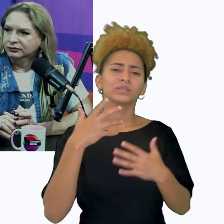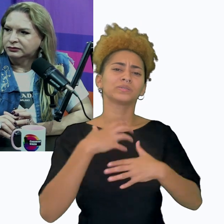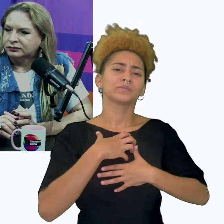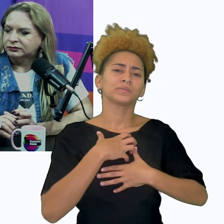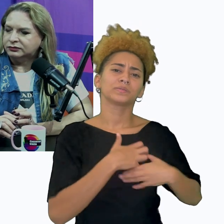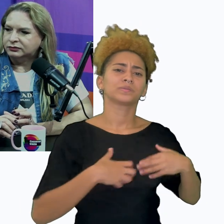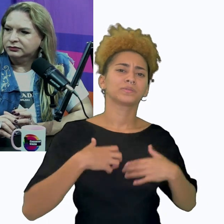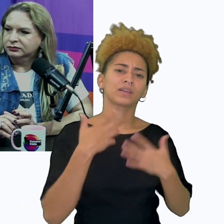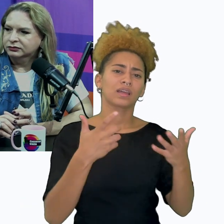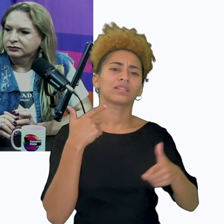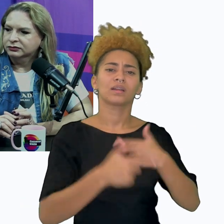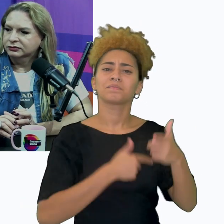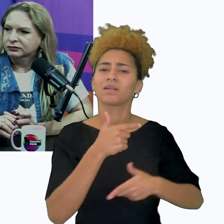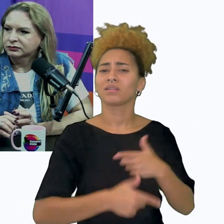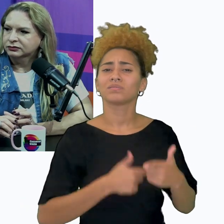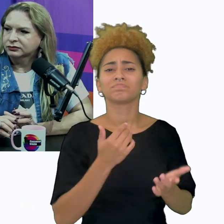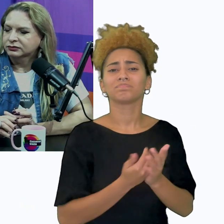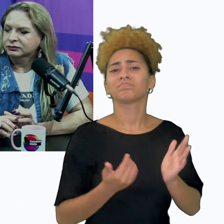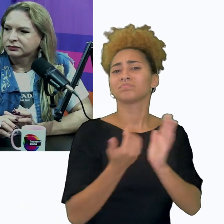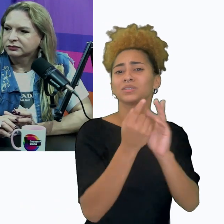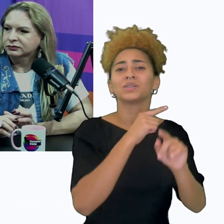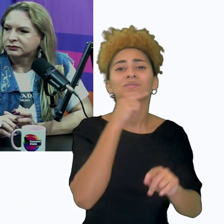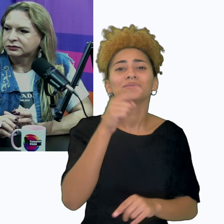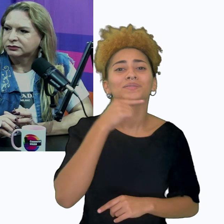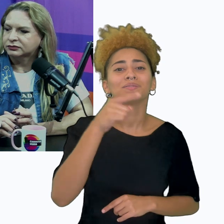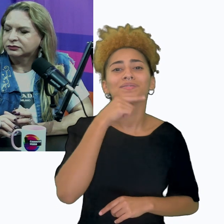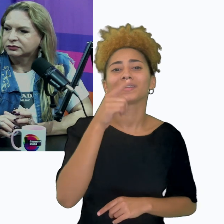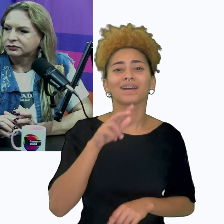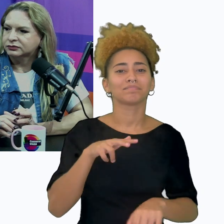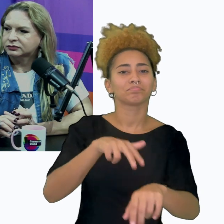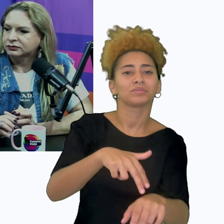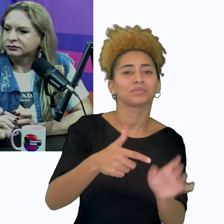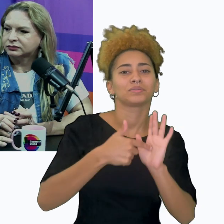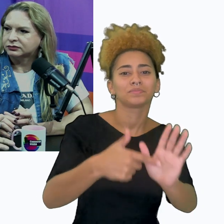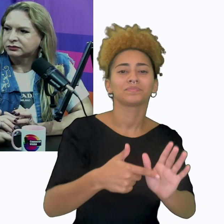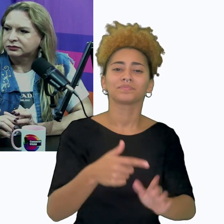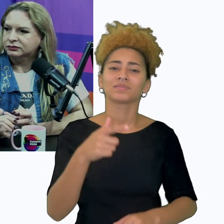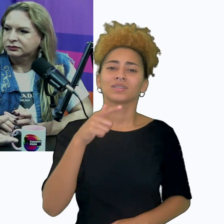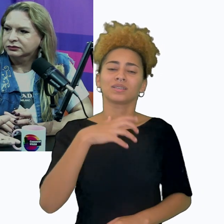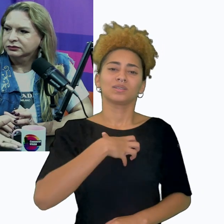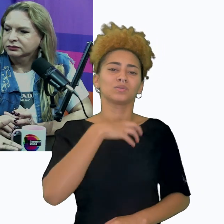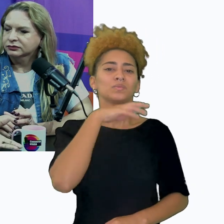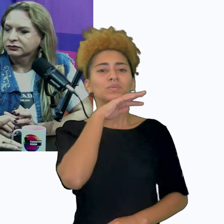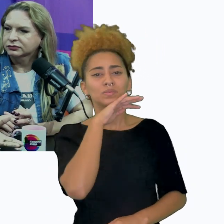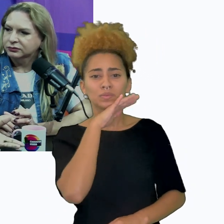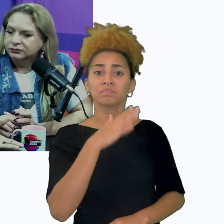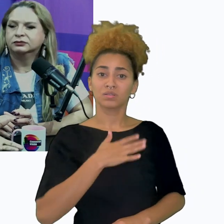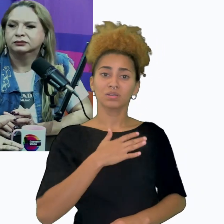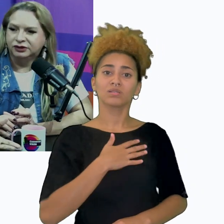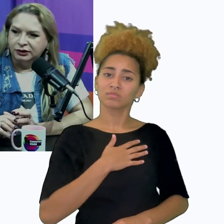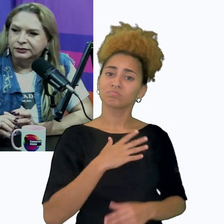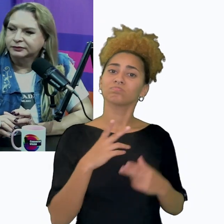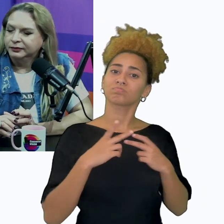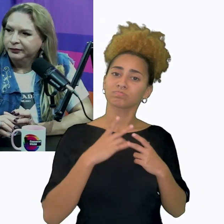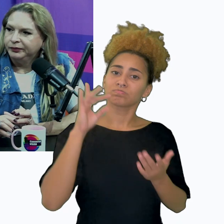certo? Aquele negócio me mata tanto, a gente querer trabalhar, querer fazer, e aí você não ter mais a credibilidade de mostrar, é muito ruim.